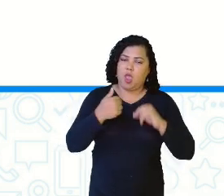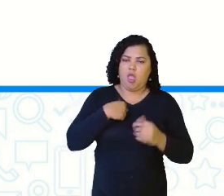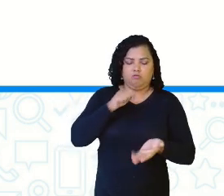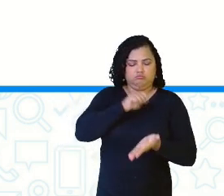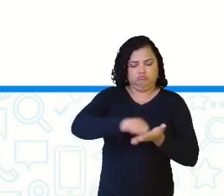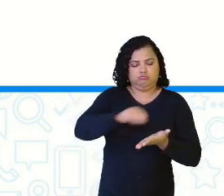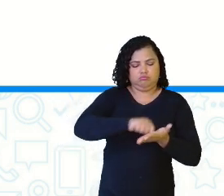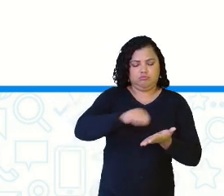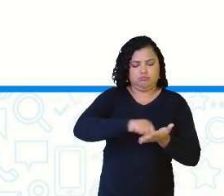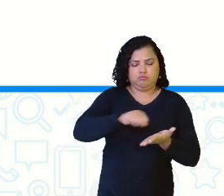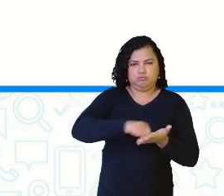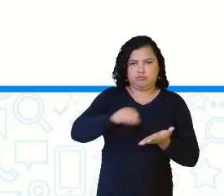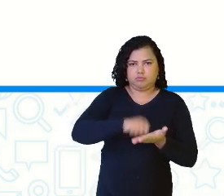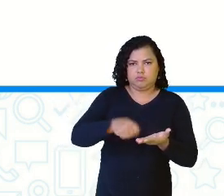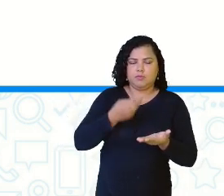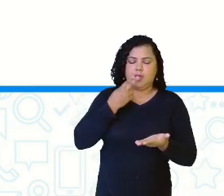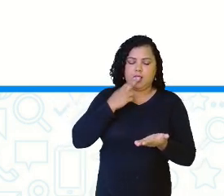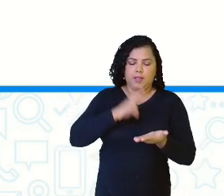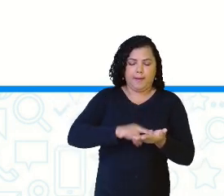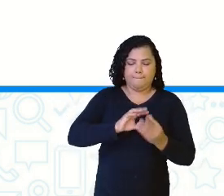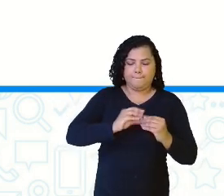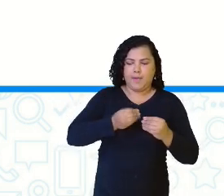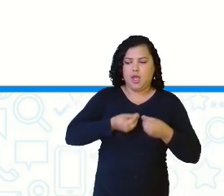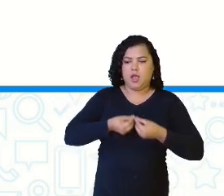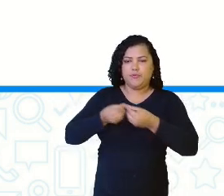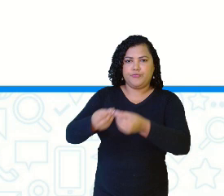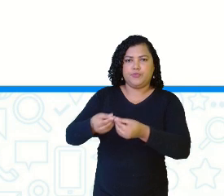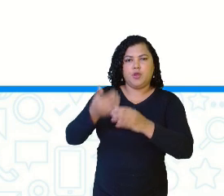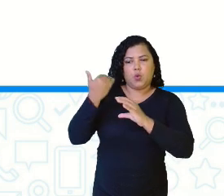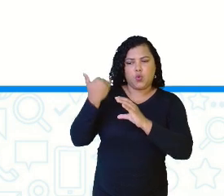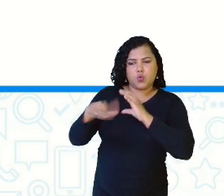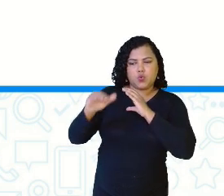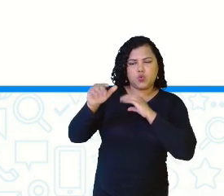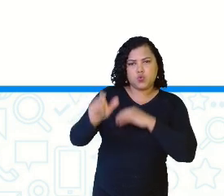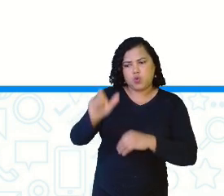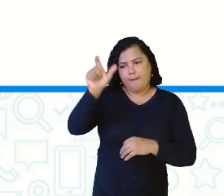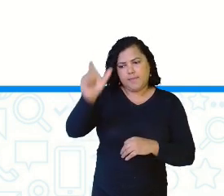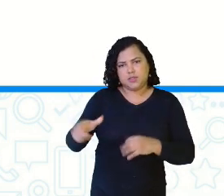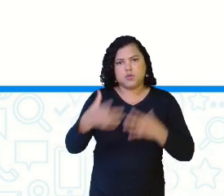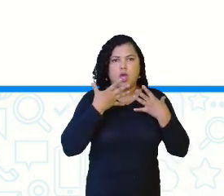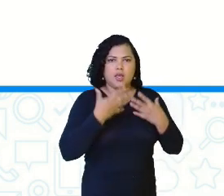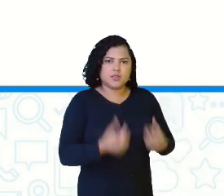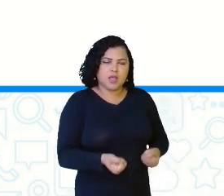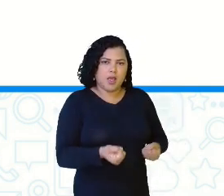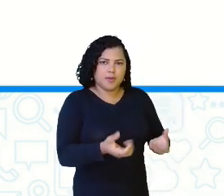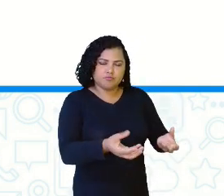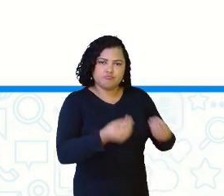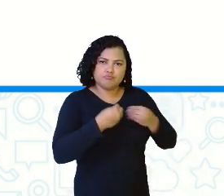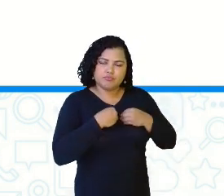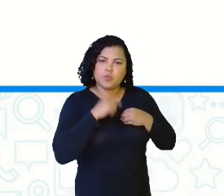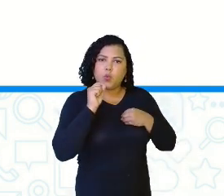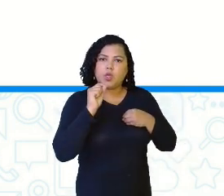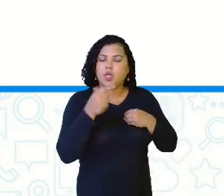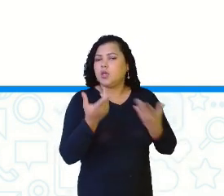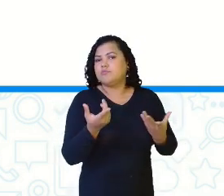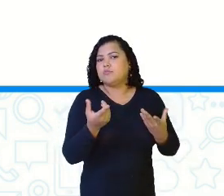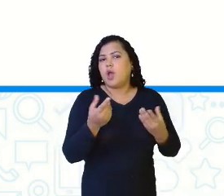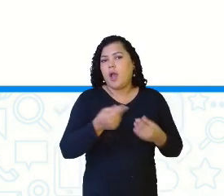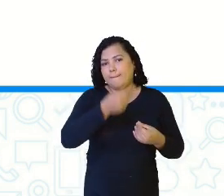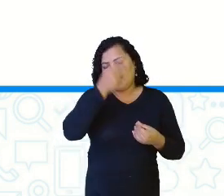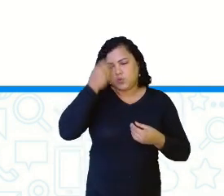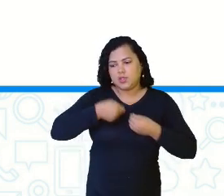uma mensagem para alguém e essa outra pessoa recebe a mensagem. Então, é uma comunicação individual de alguém